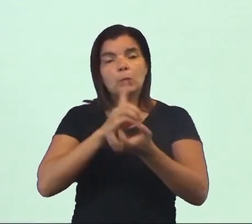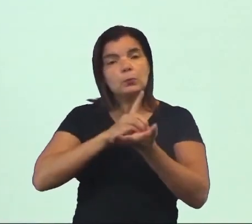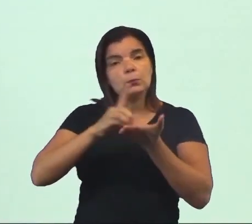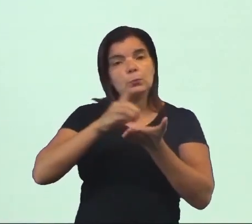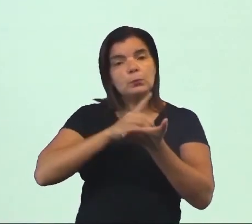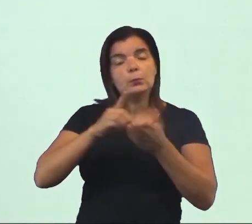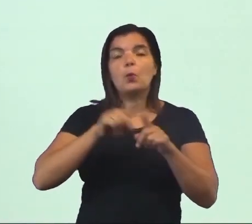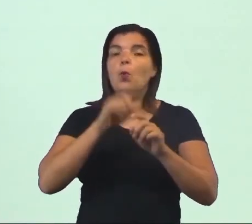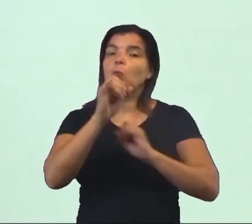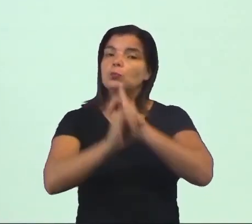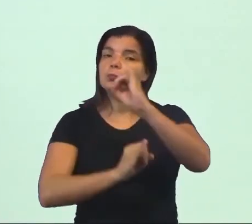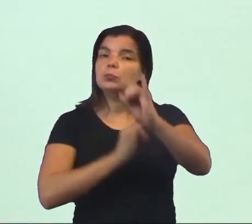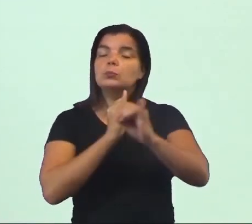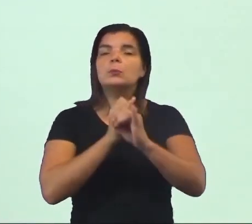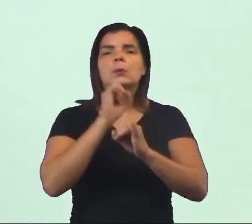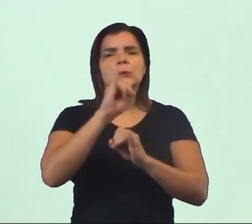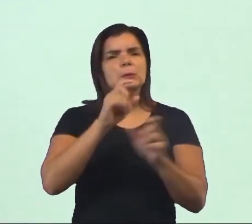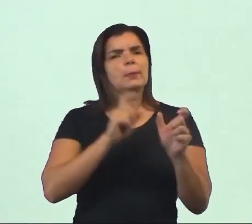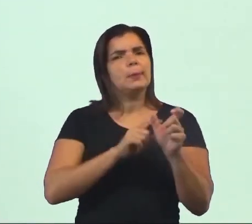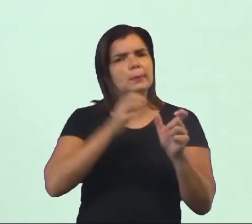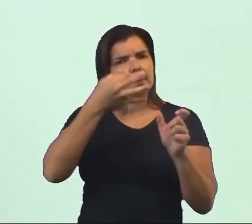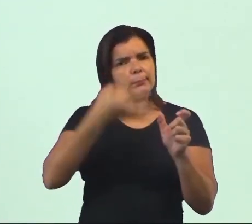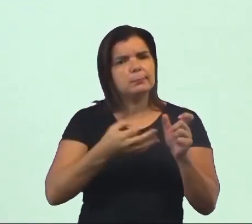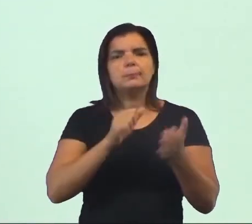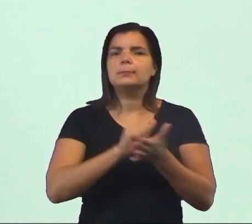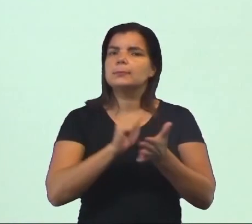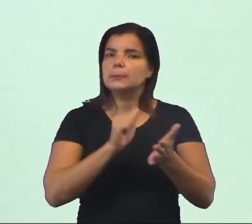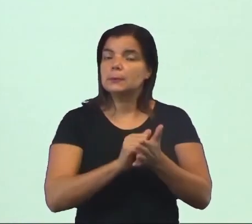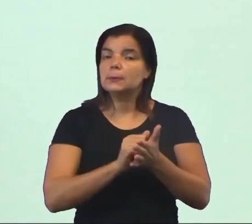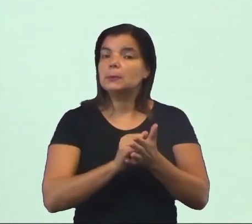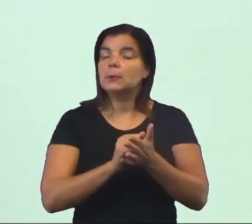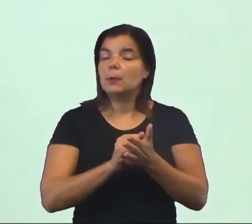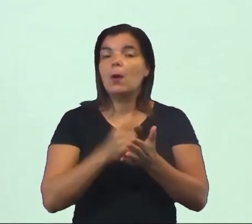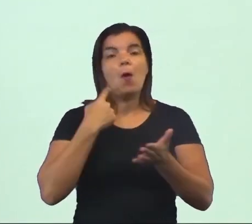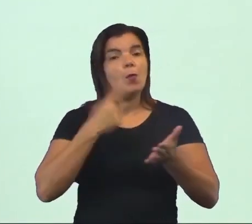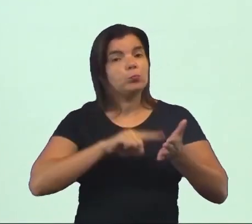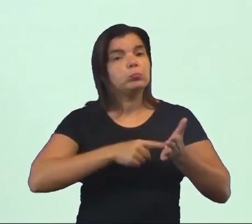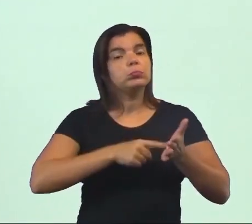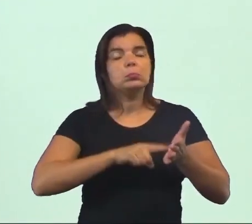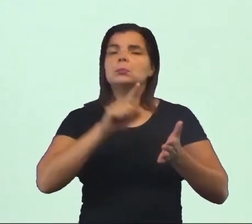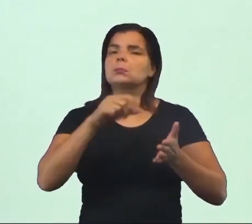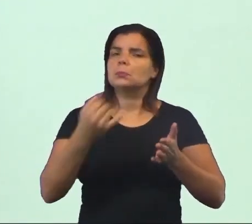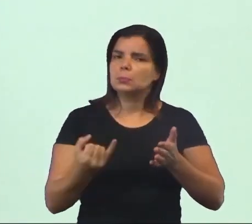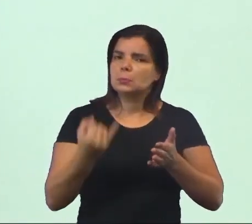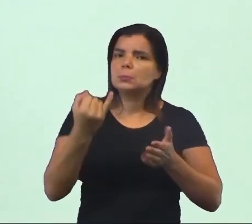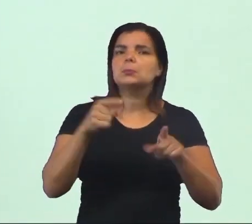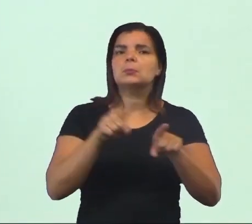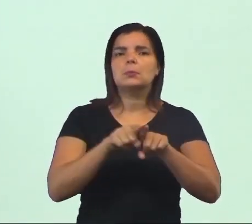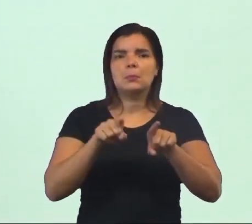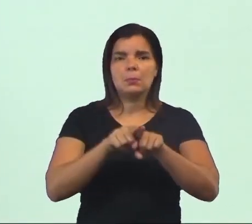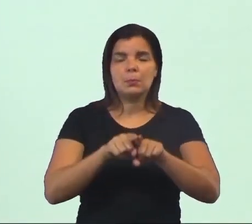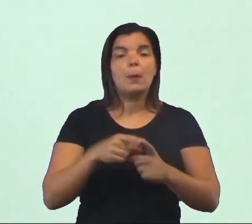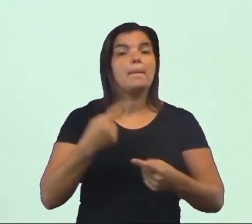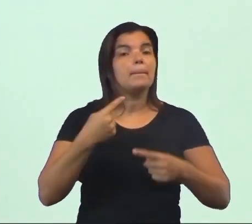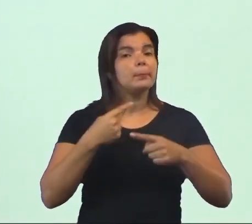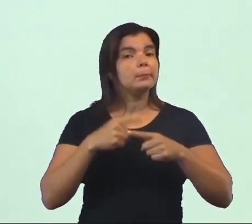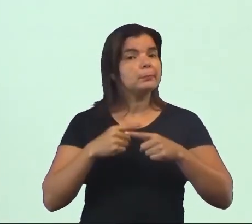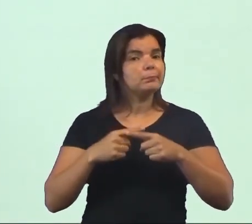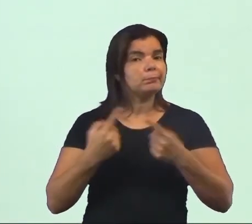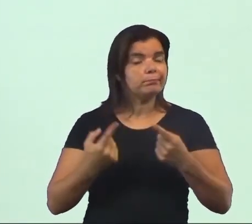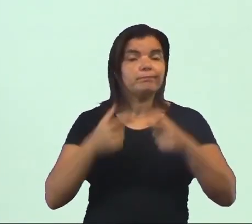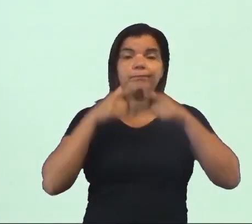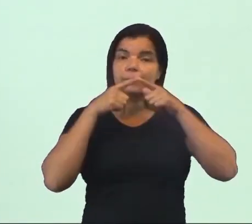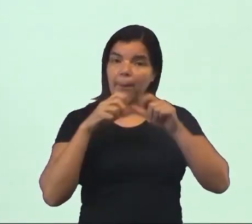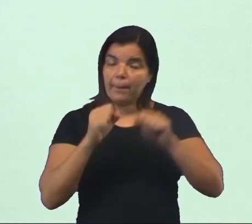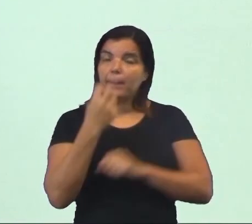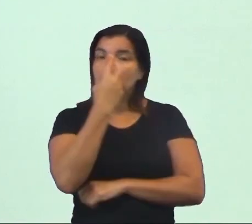consulte a internet se aquela palavra está escrita corretamente. A pontuação é extremamente importante porque na